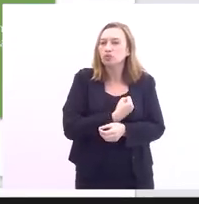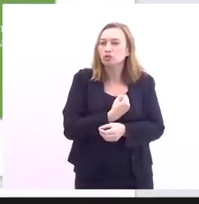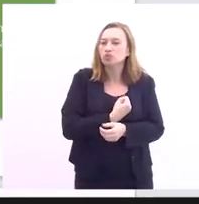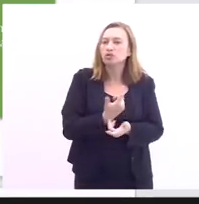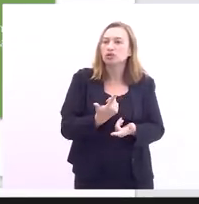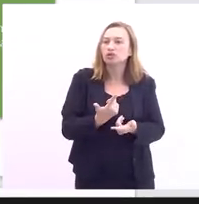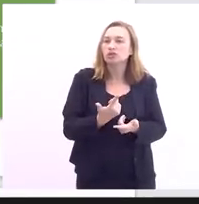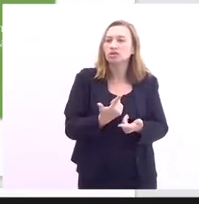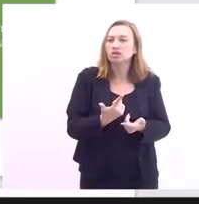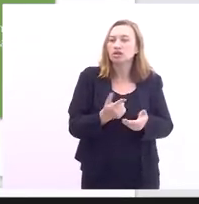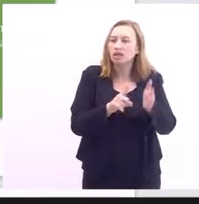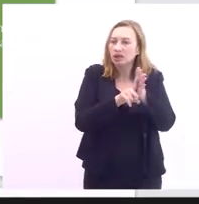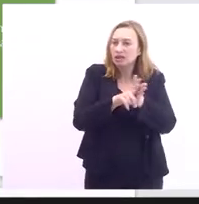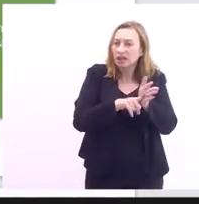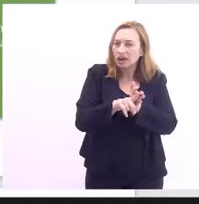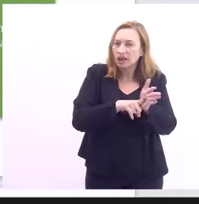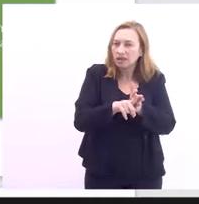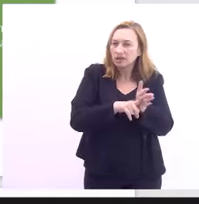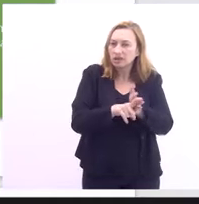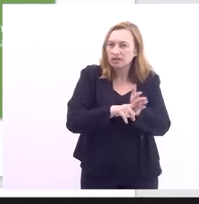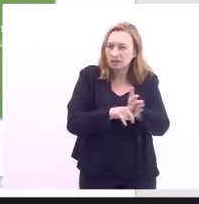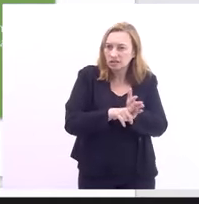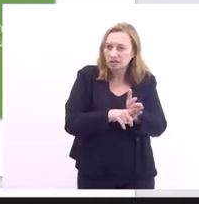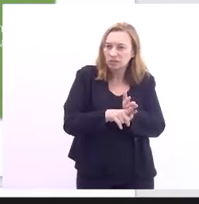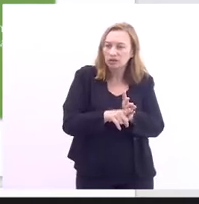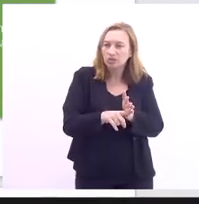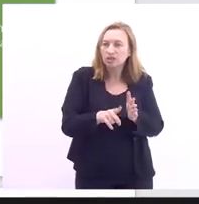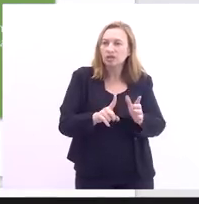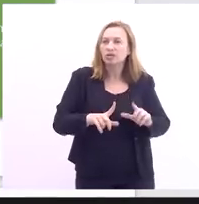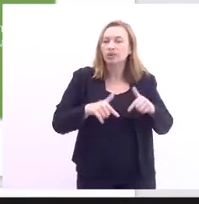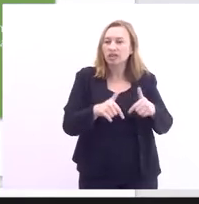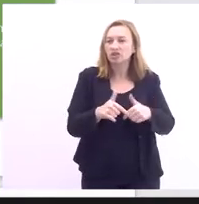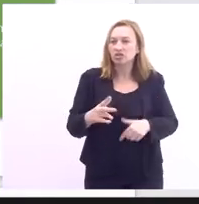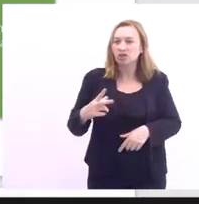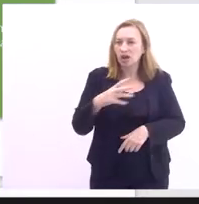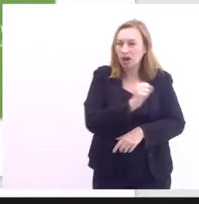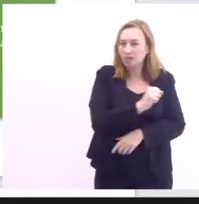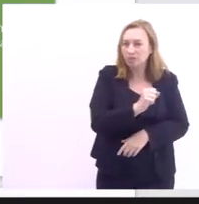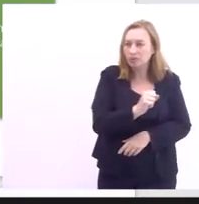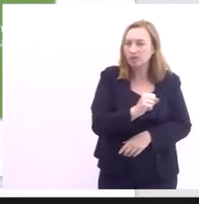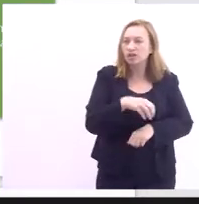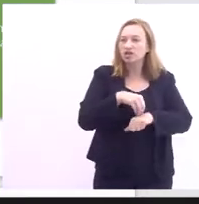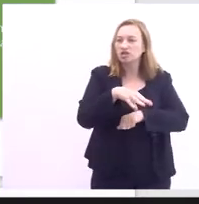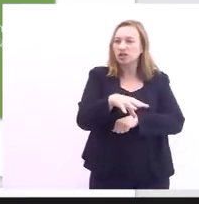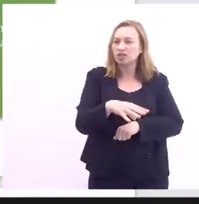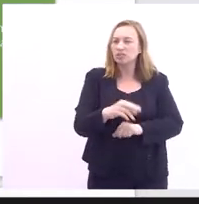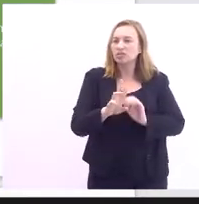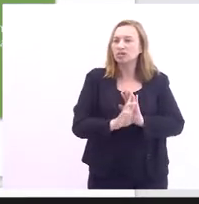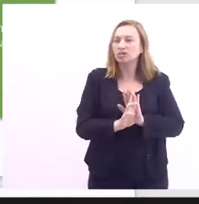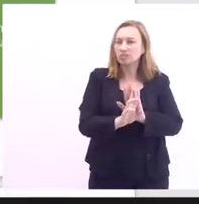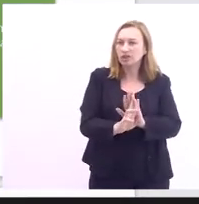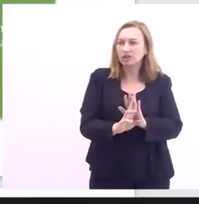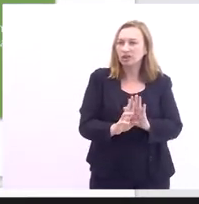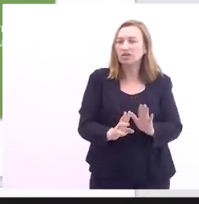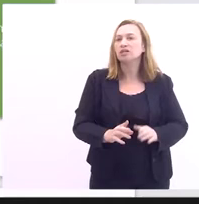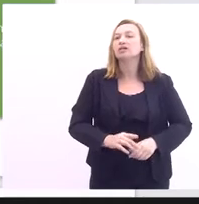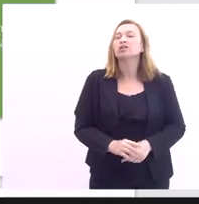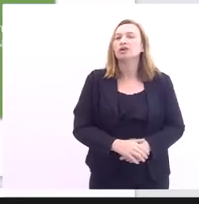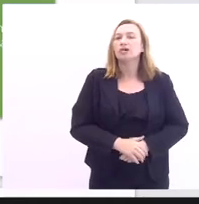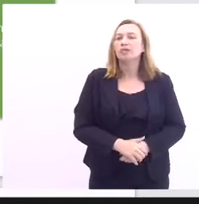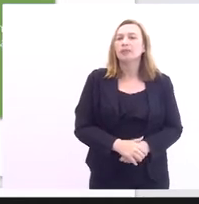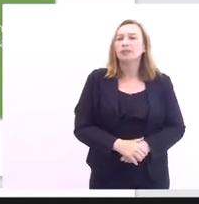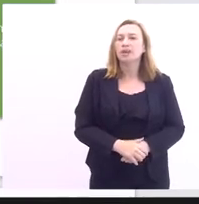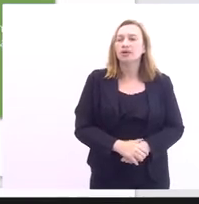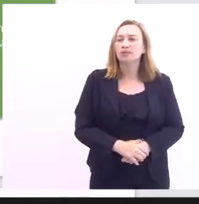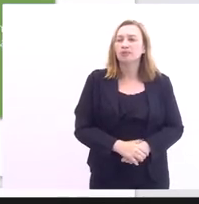que é feito uma análise de forma automatizada para serem muito mais rápidos, com indicadores que são representativos, inclusive indicadores